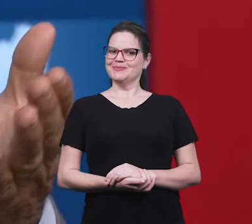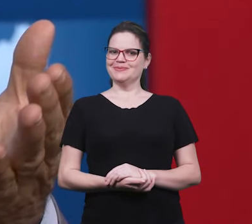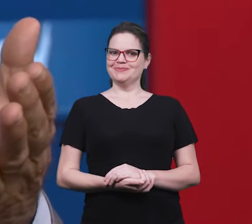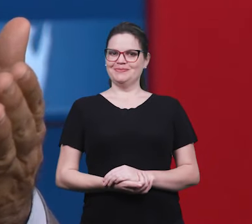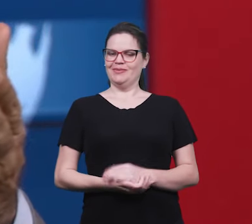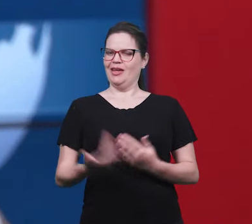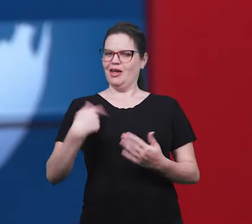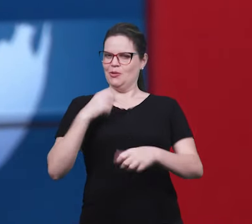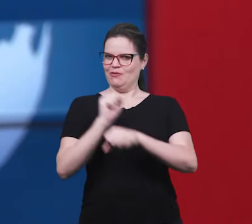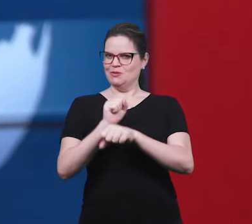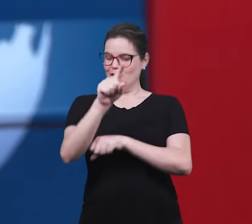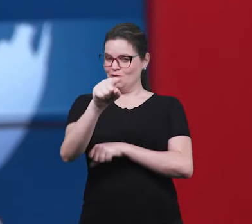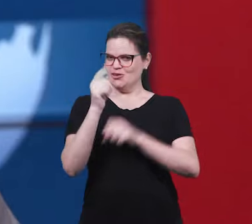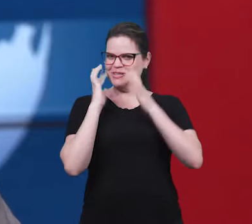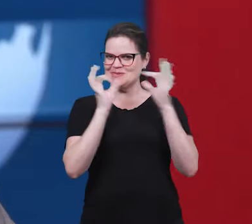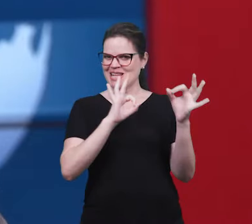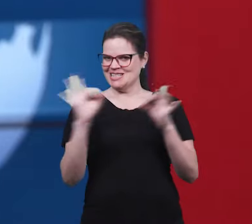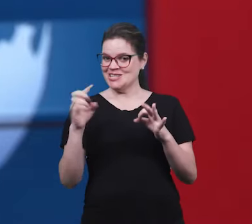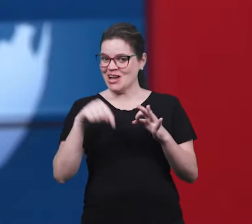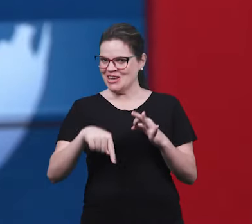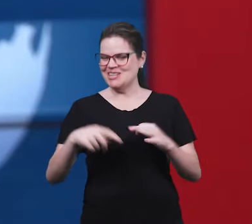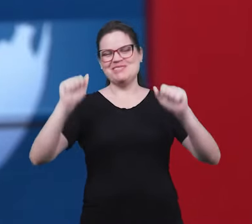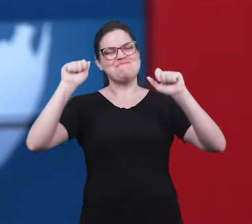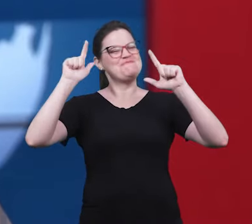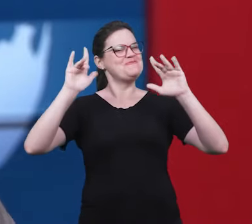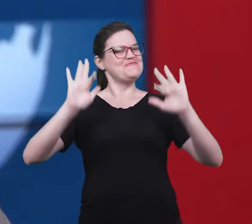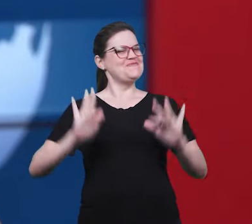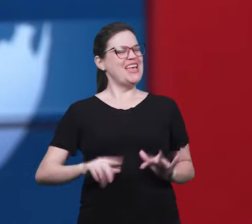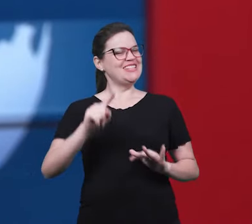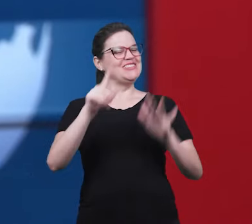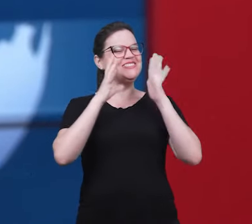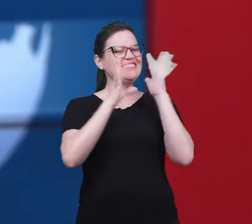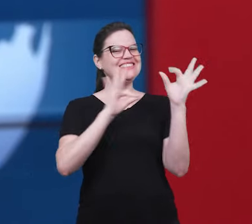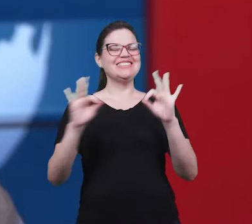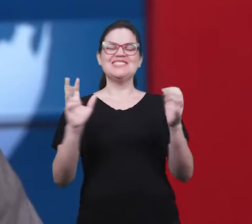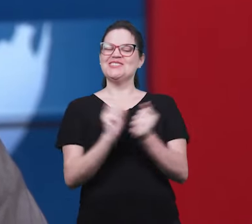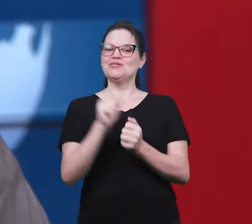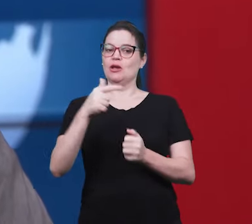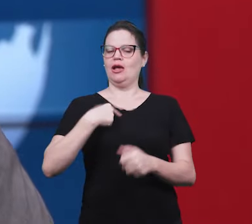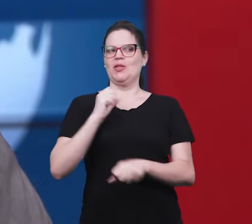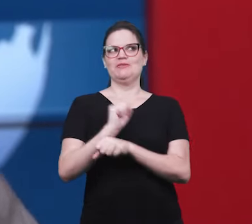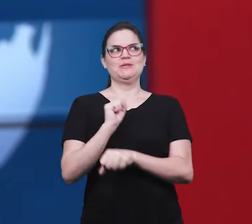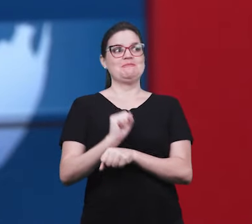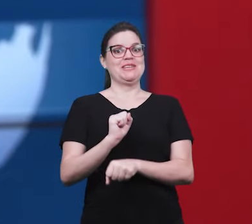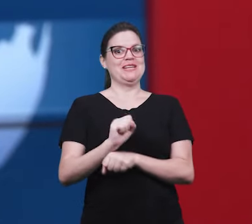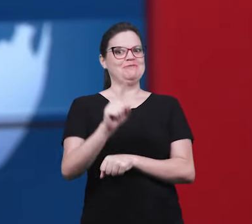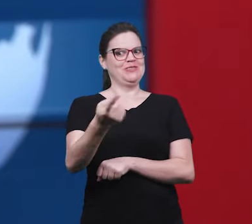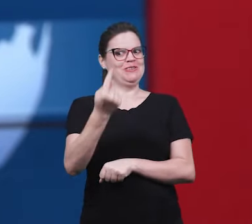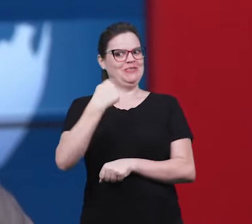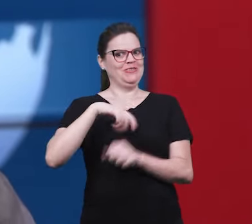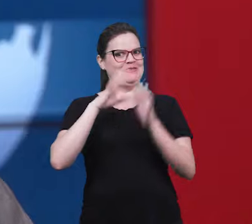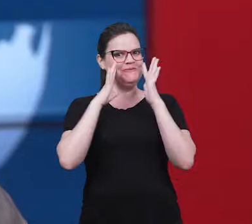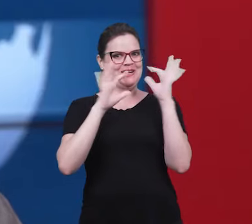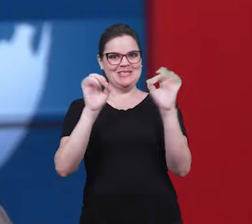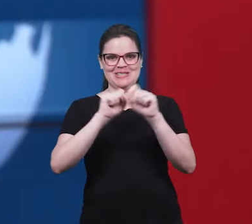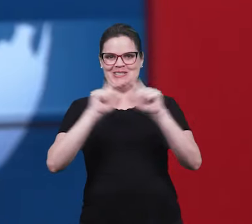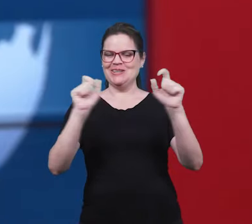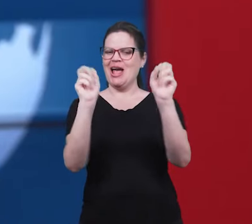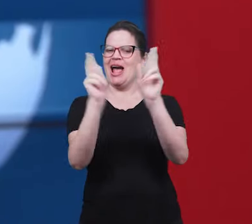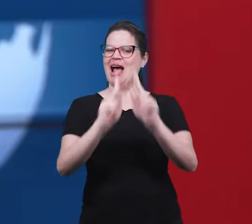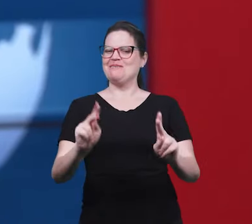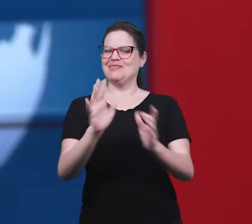já estava esperando por você que benção é ter você aqui com a gente eu tava aqui te aguardando quero te desejar